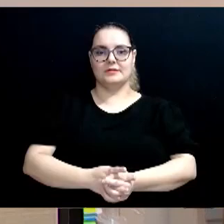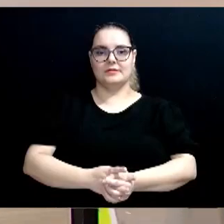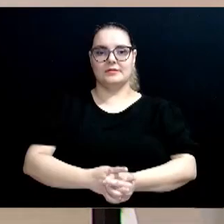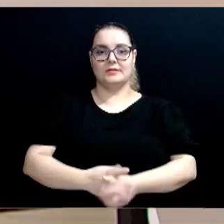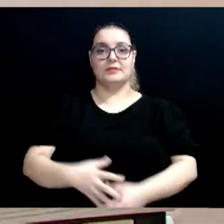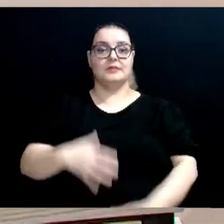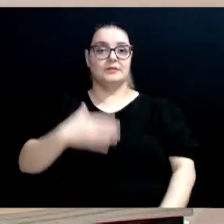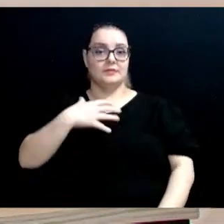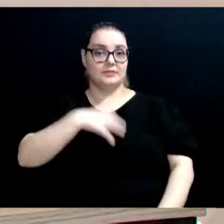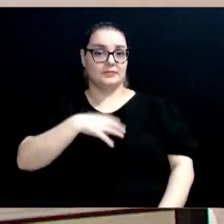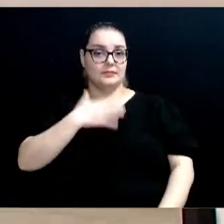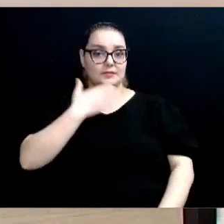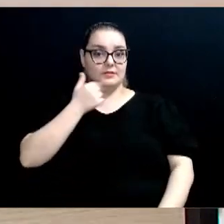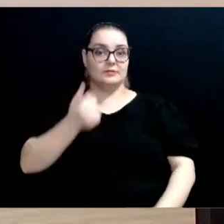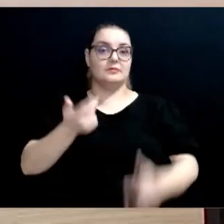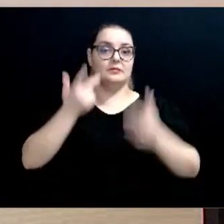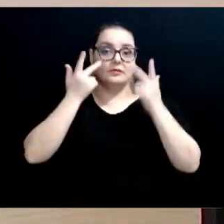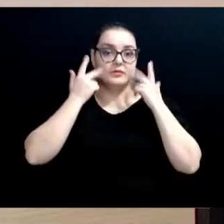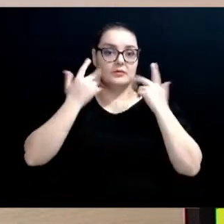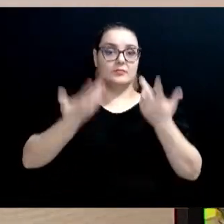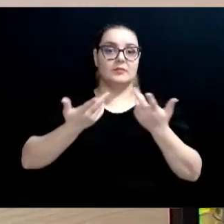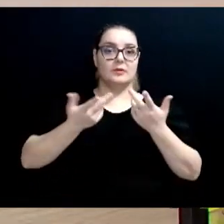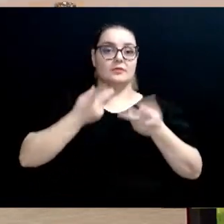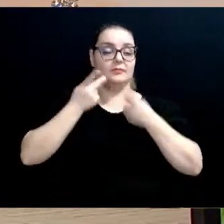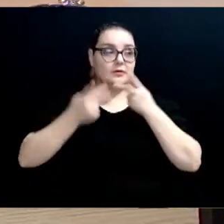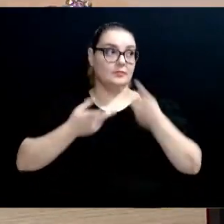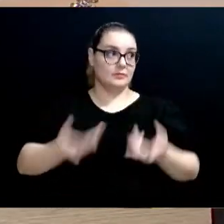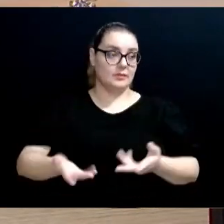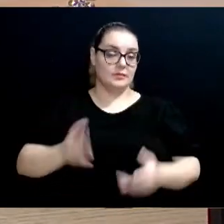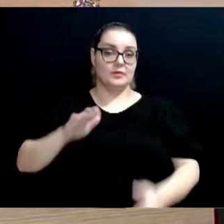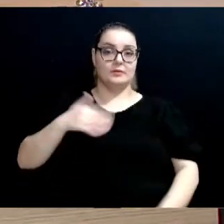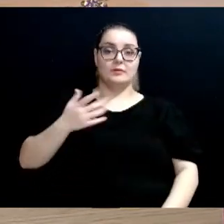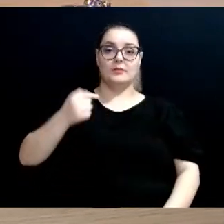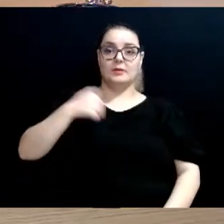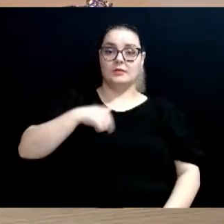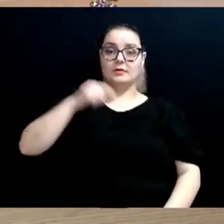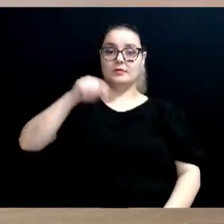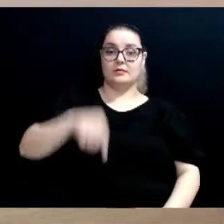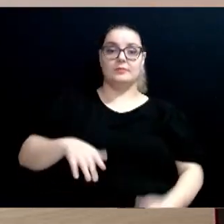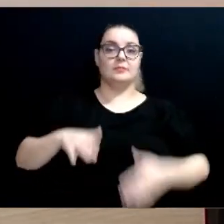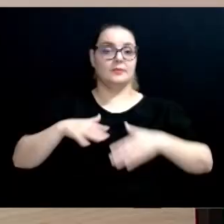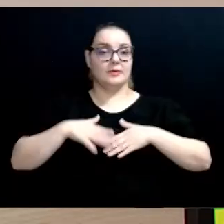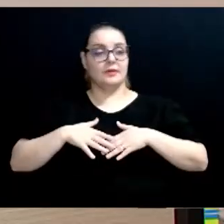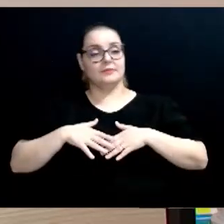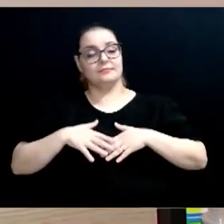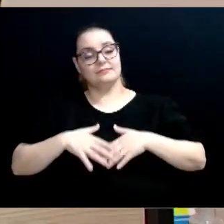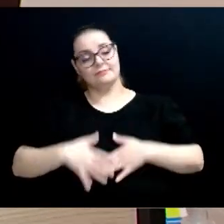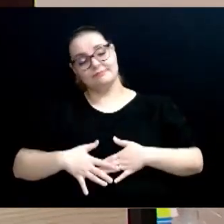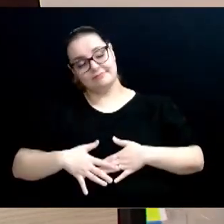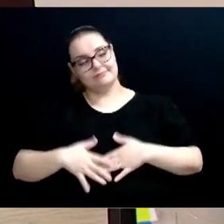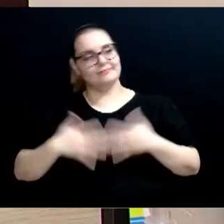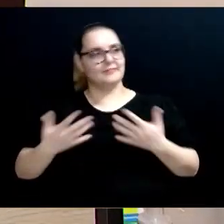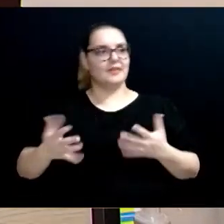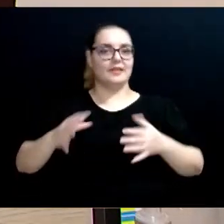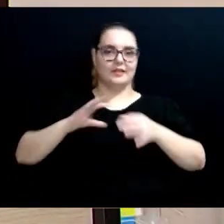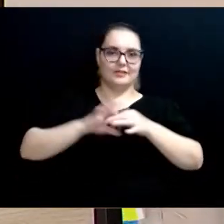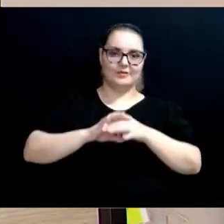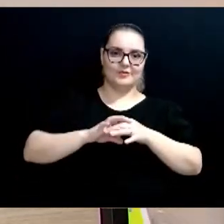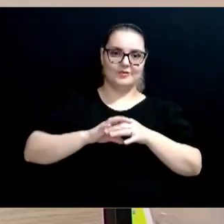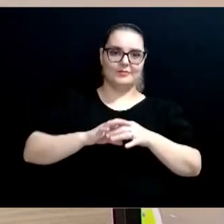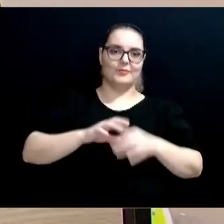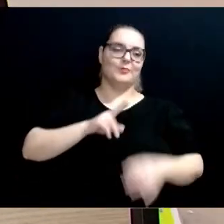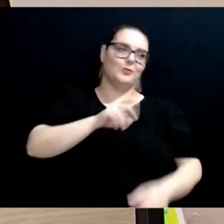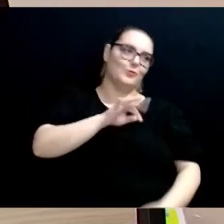Né? você, olha, arrumou uma maneira bem tranquila, porque você acabou de dizer o seguinte: quando eu venho aqui, eu descanso. Então